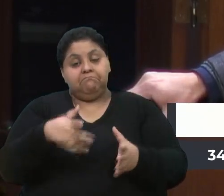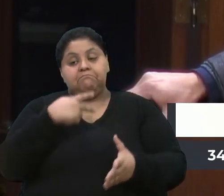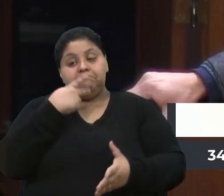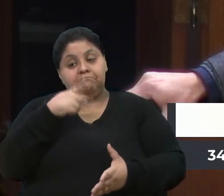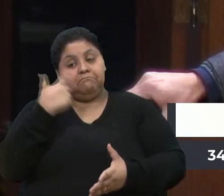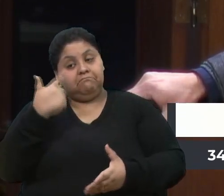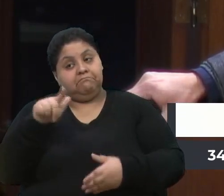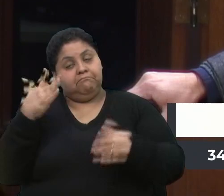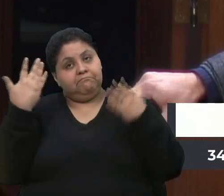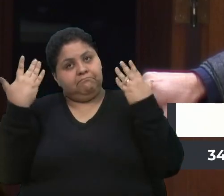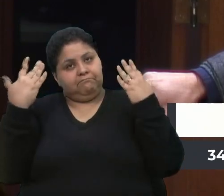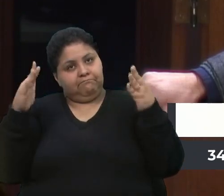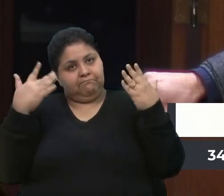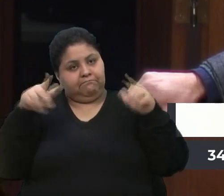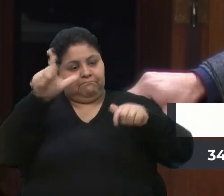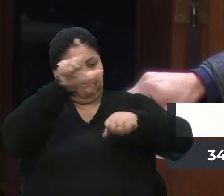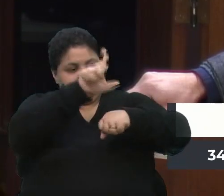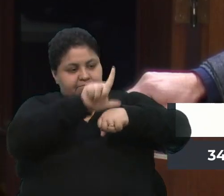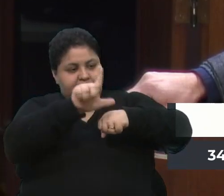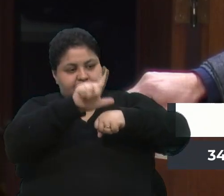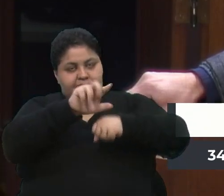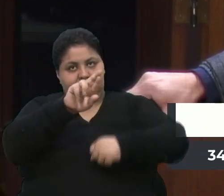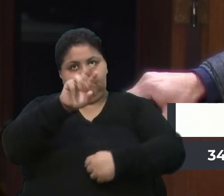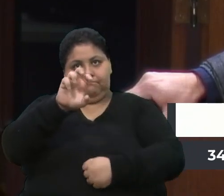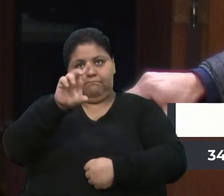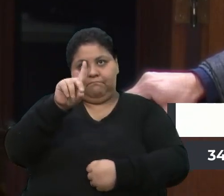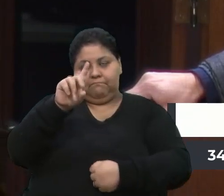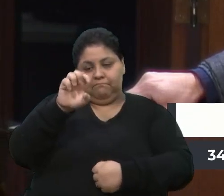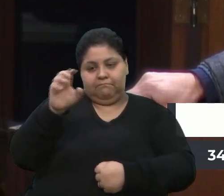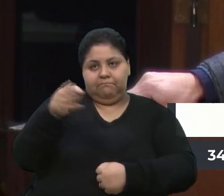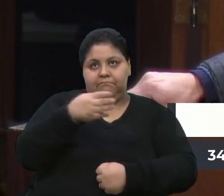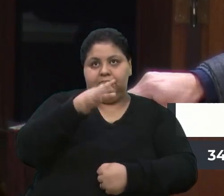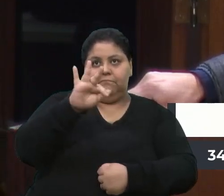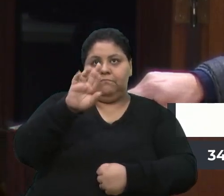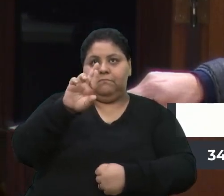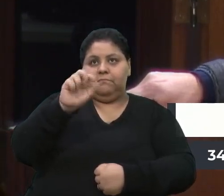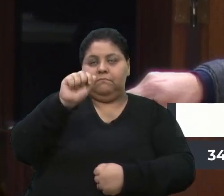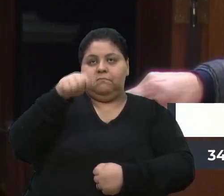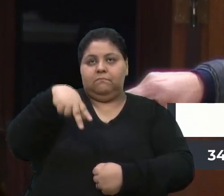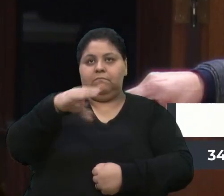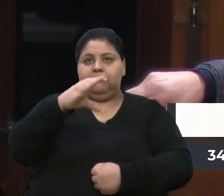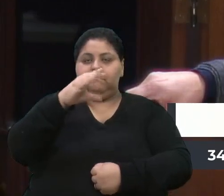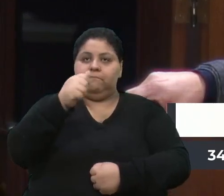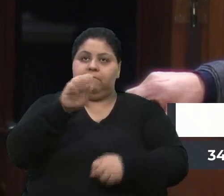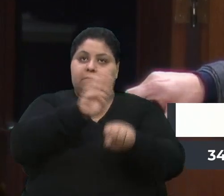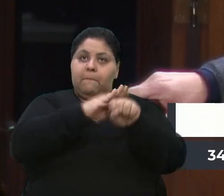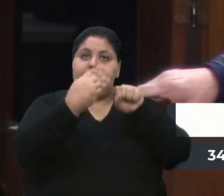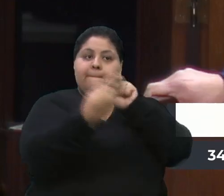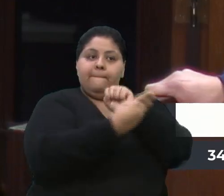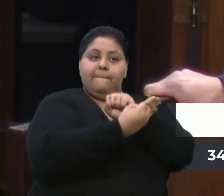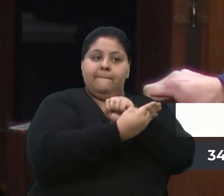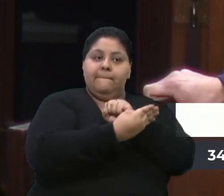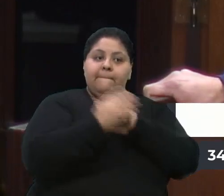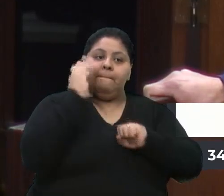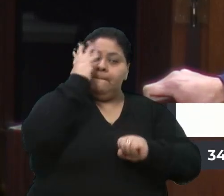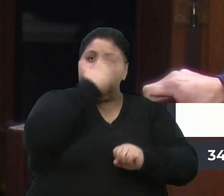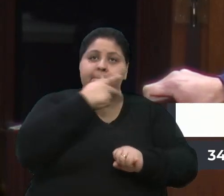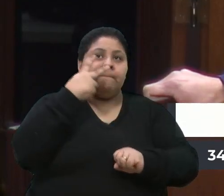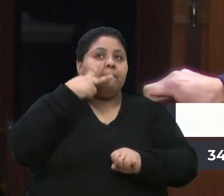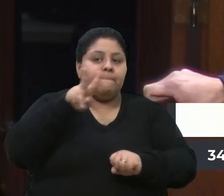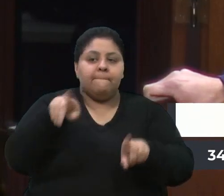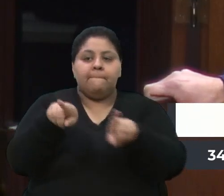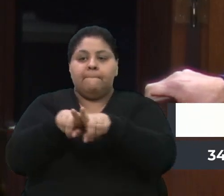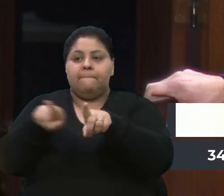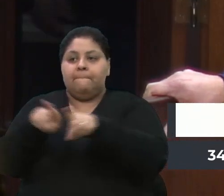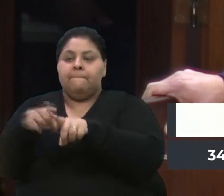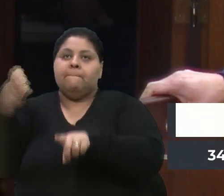Rede Mac França de Caxias do Sul, Ana Rec, tanto no bairro Bela Vista. Pensou em construção, reforma,